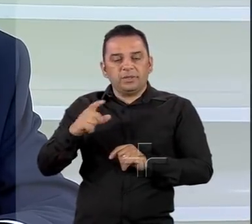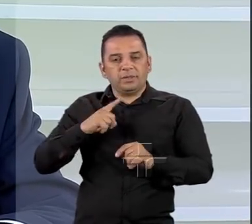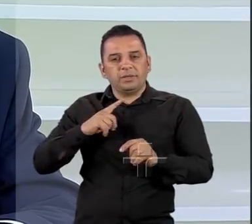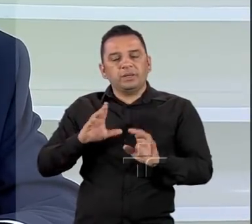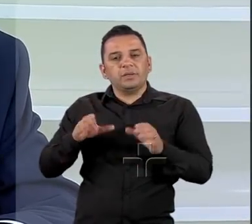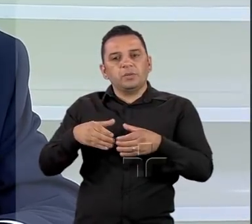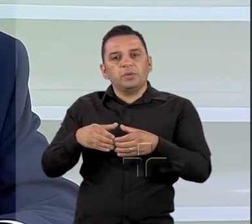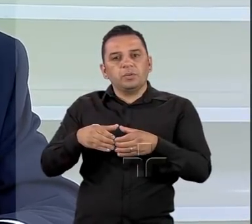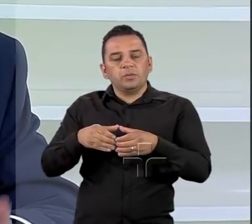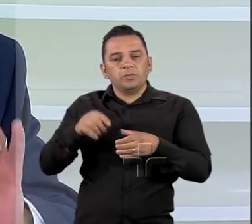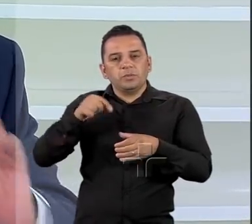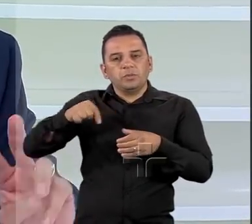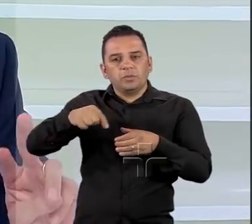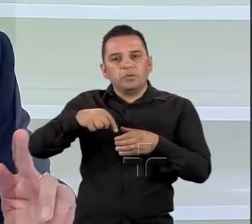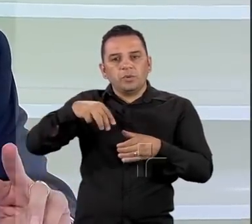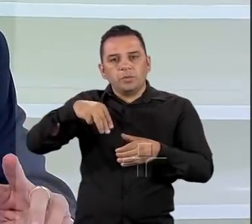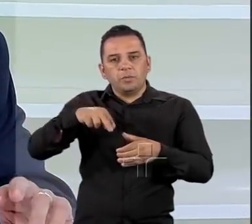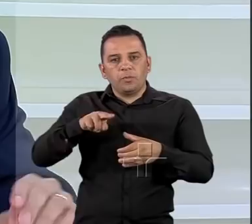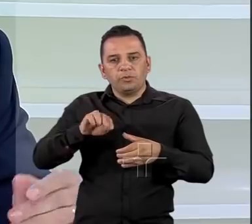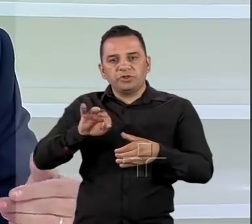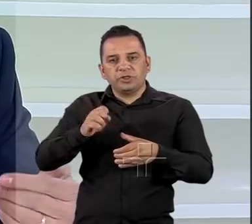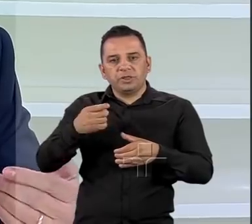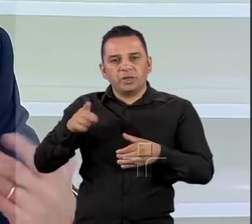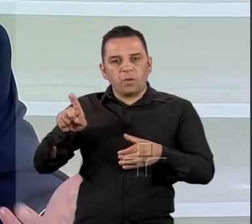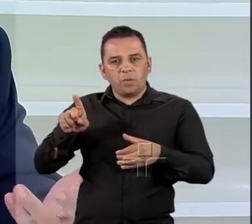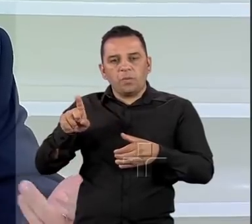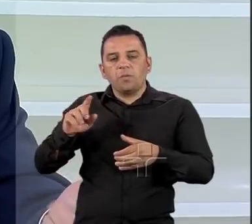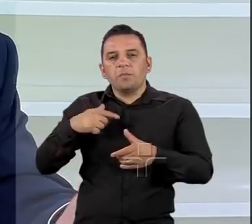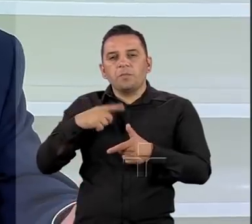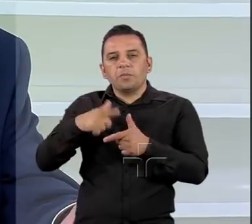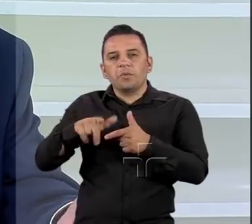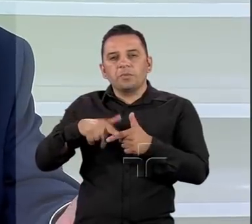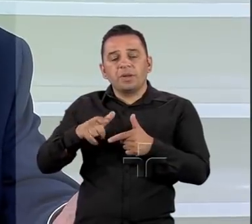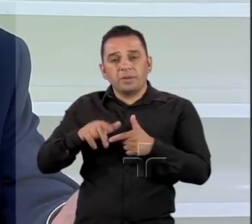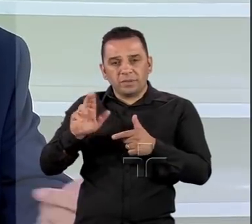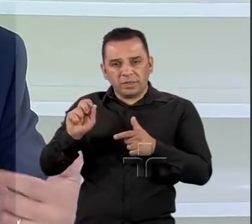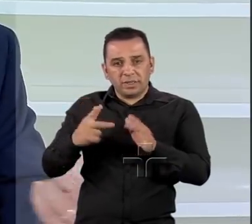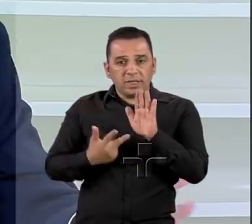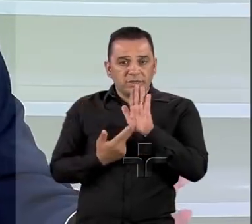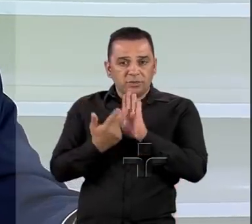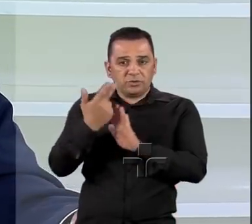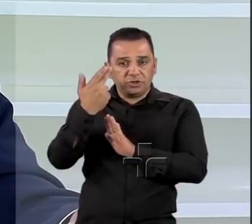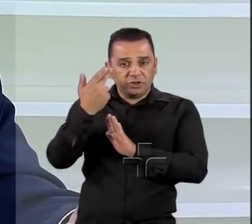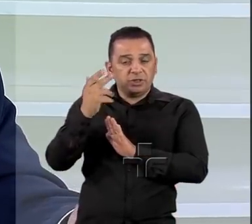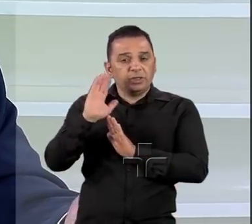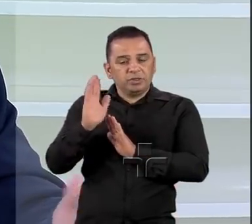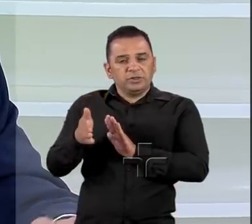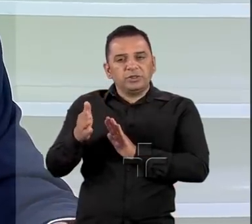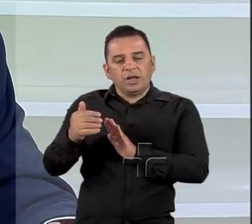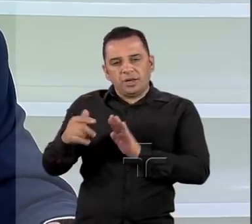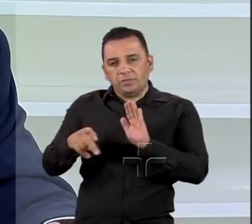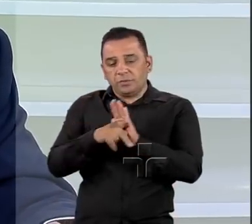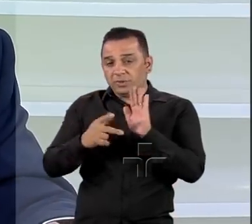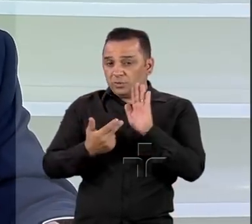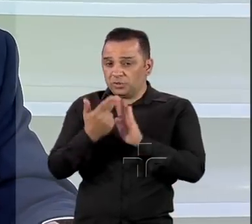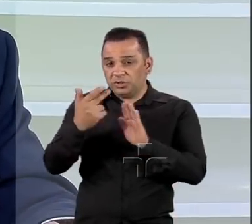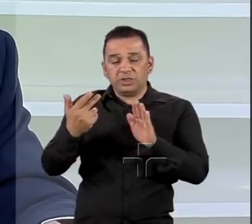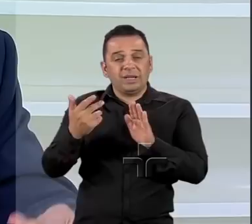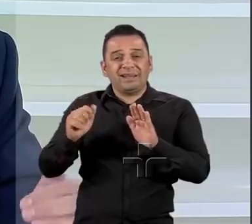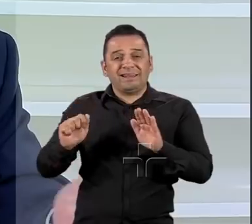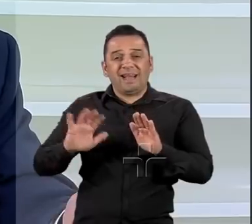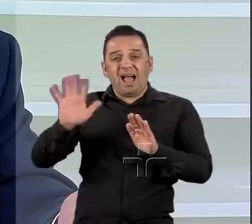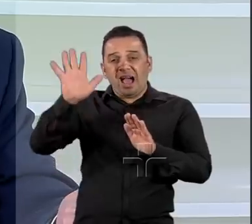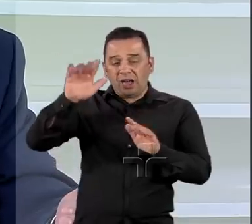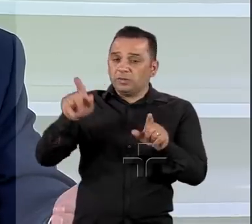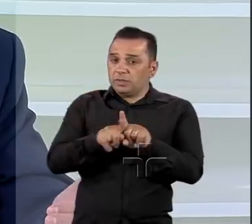mutirões. Mutirões para resolver 2 problemas. A cirurgia eletiva, problema nacional muito importante, e os mutirões